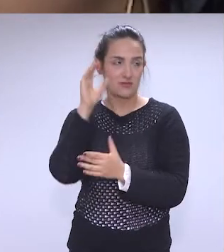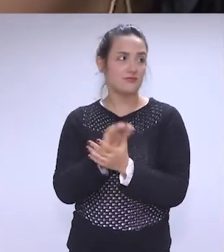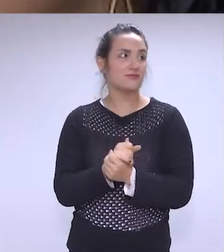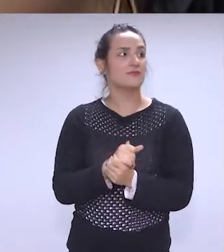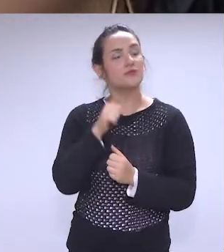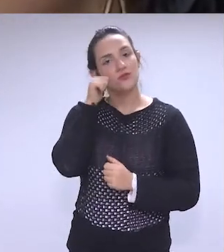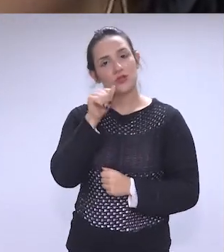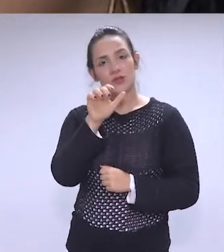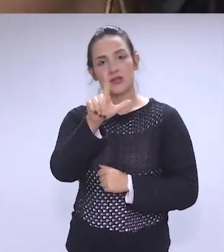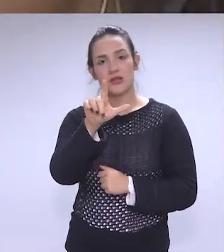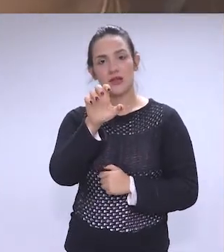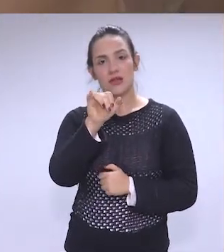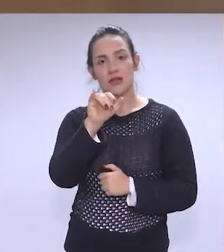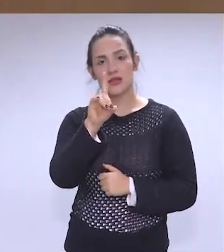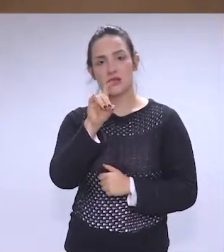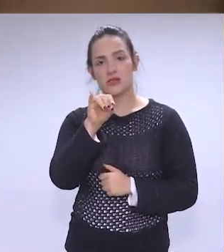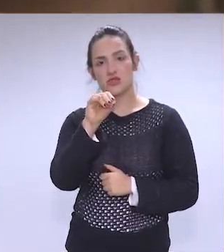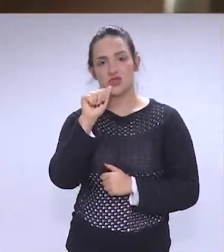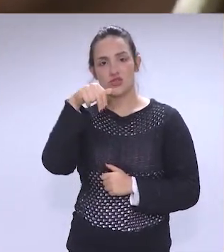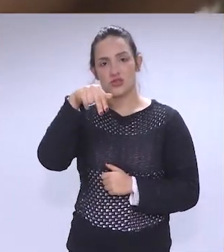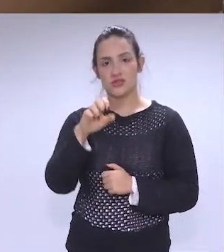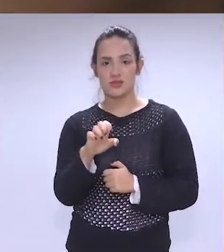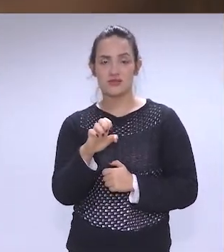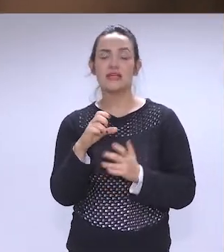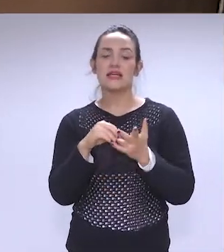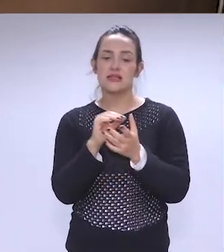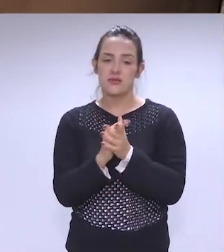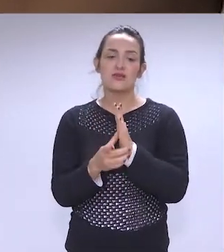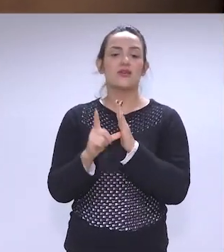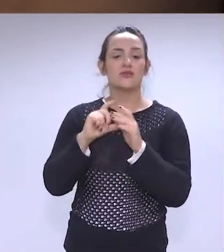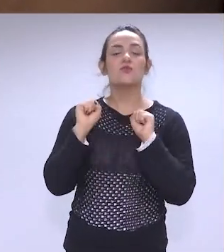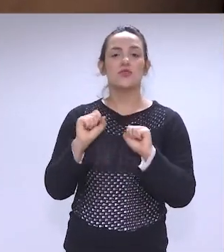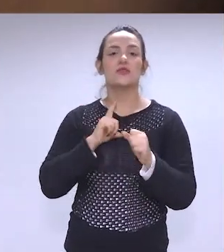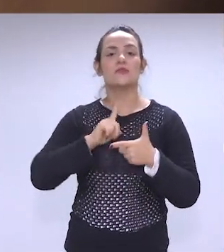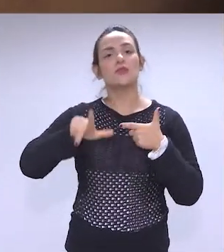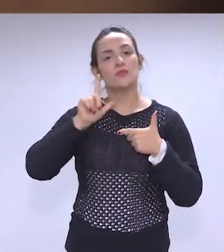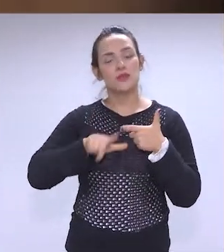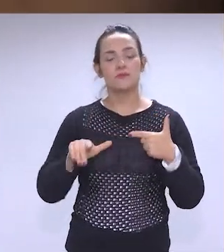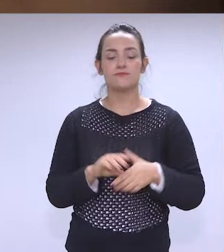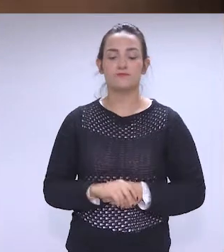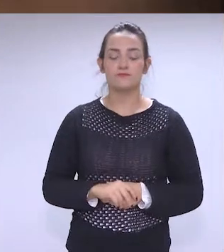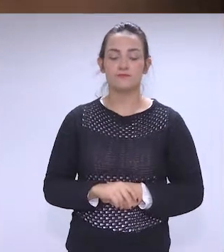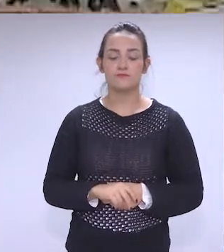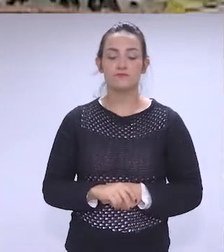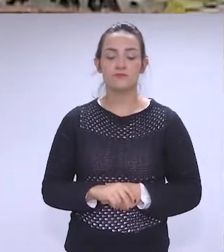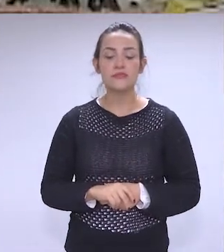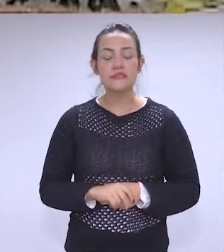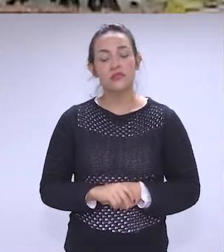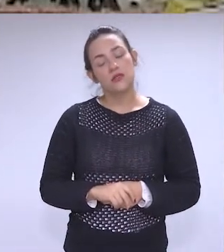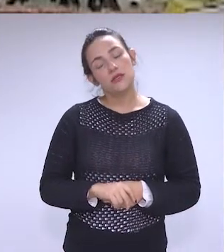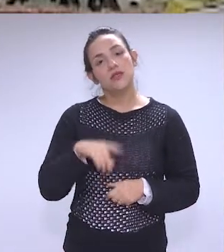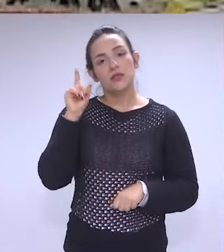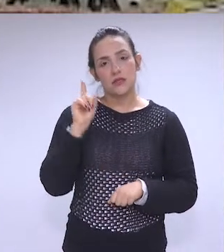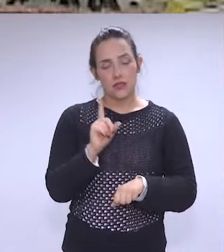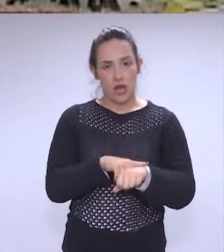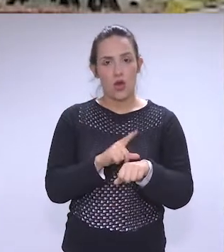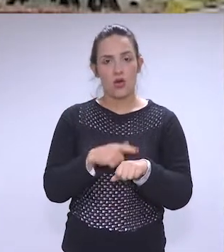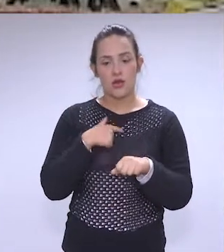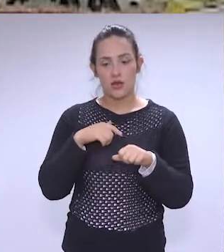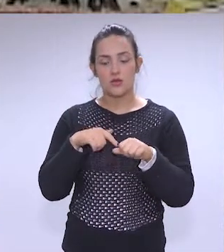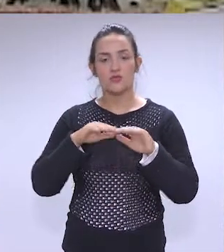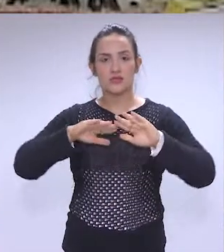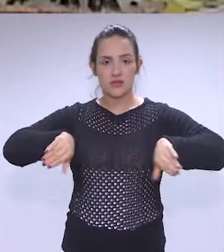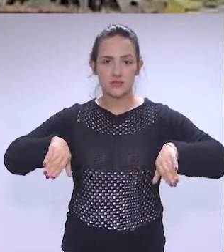A Lei Diane é um exemplo de como o casamento precoce pode trazer alguns problemas. No início, quando a gente se separou,